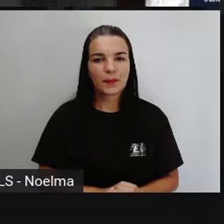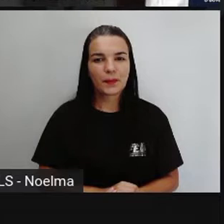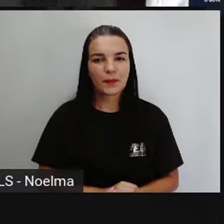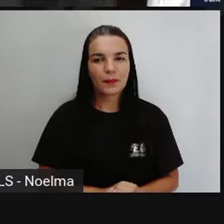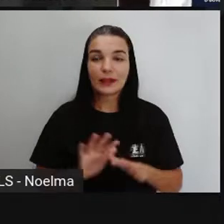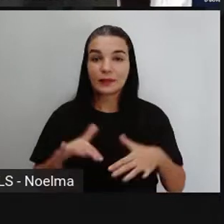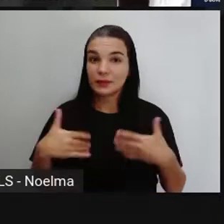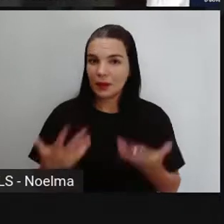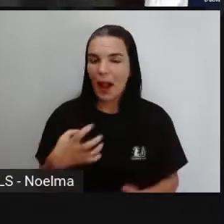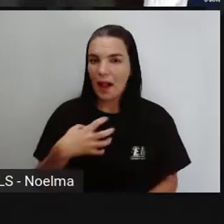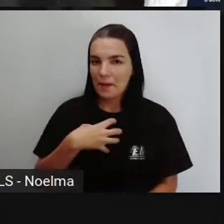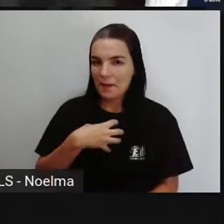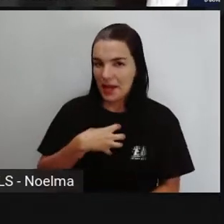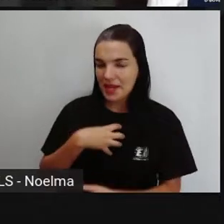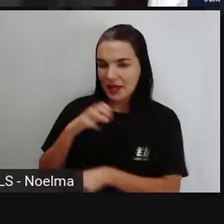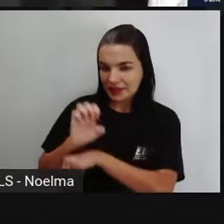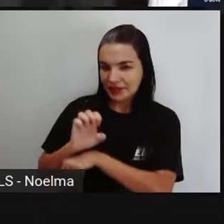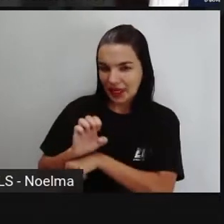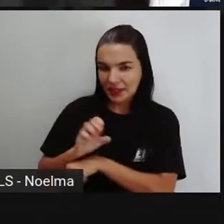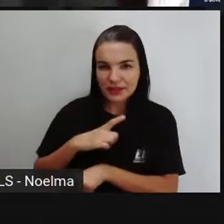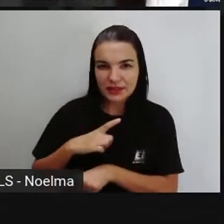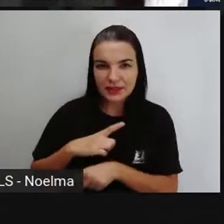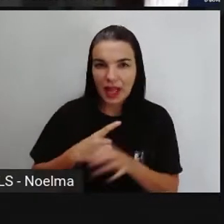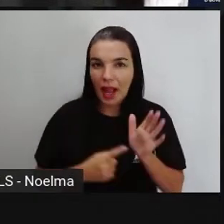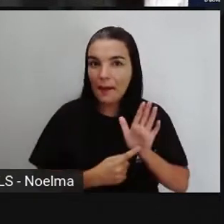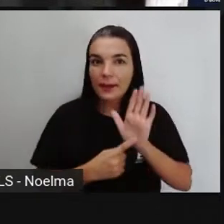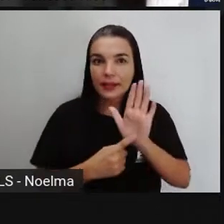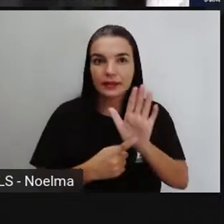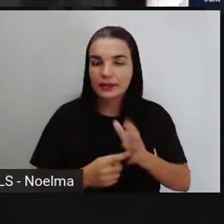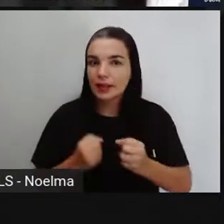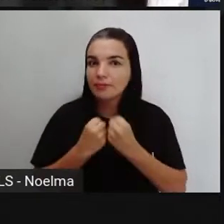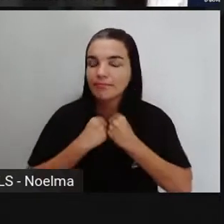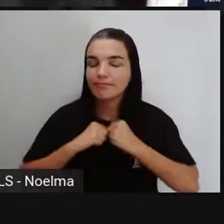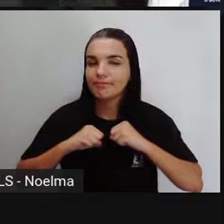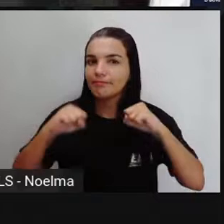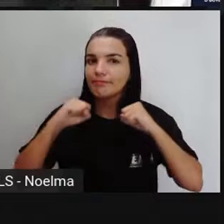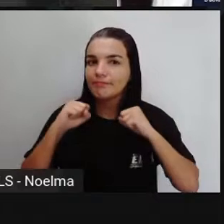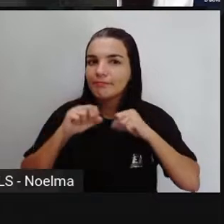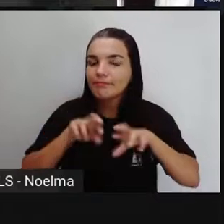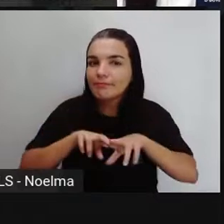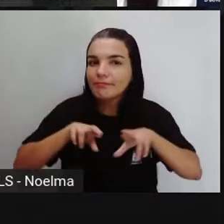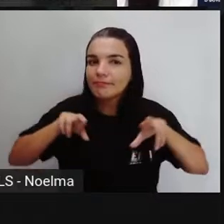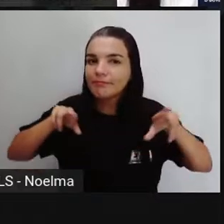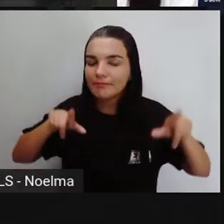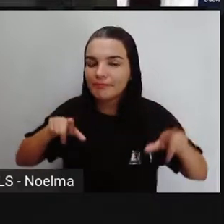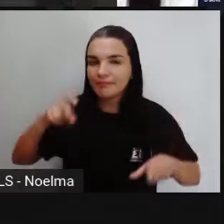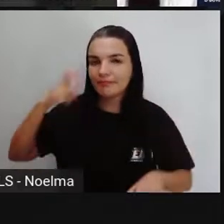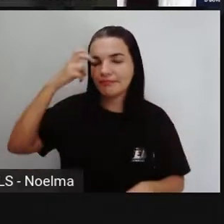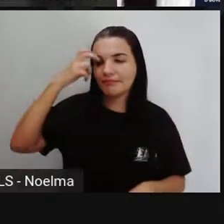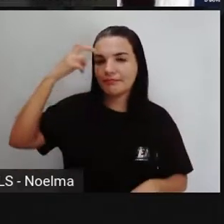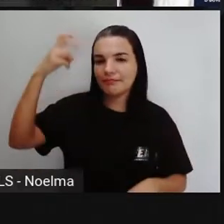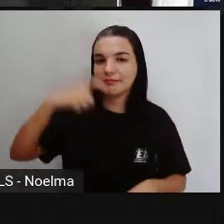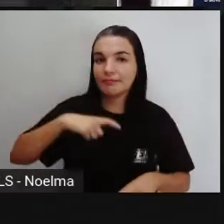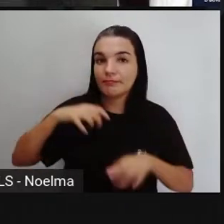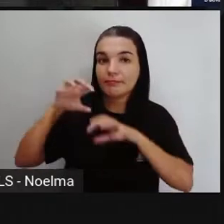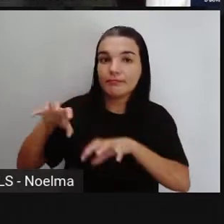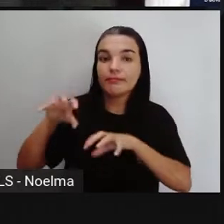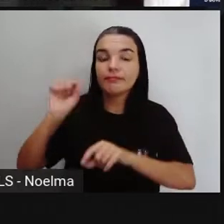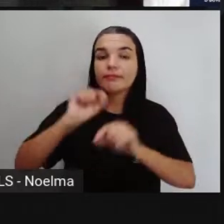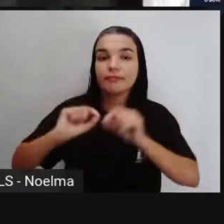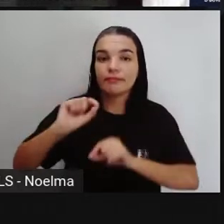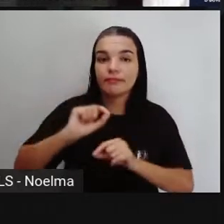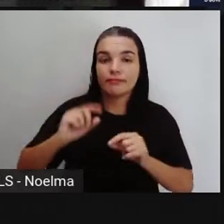Então, a Bahia ela apresenta grande diversidade cultural, com influência aí dos povos indígenas,